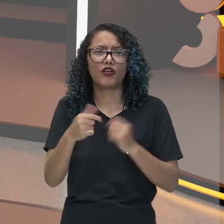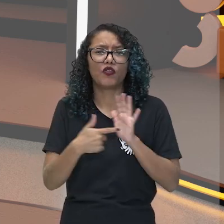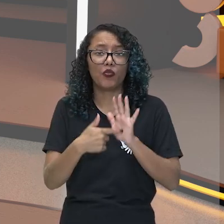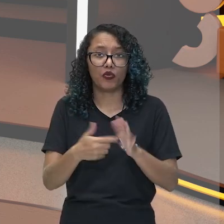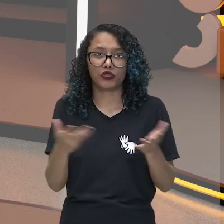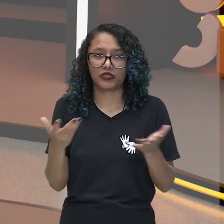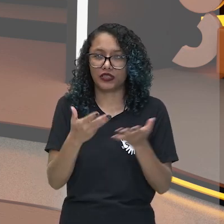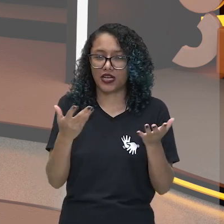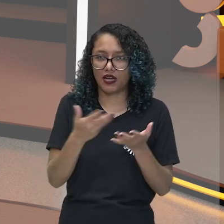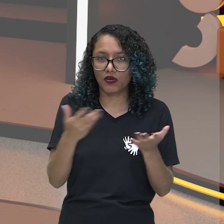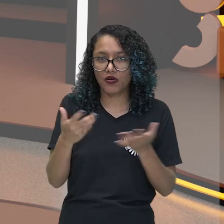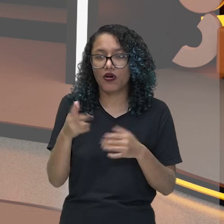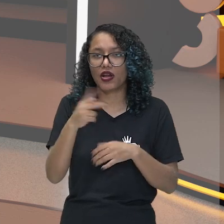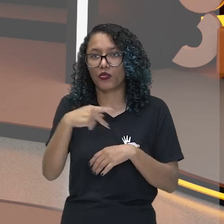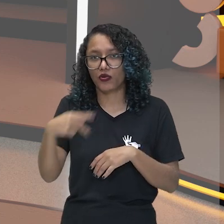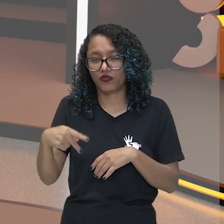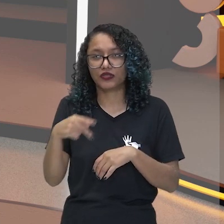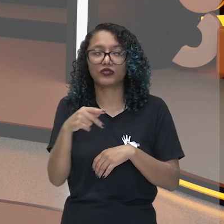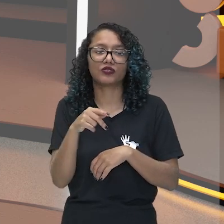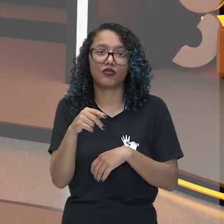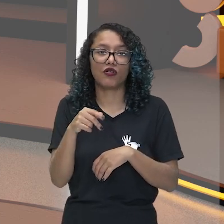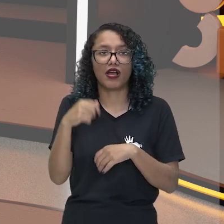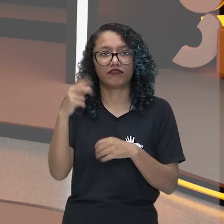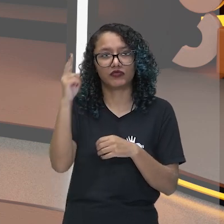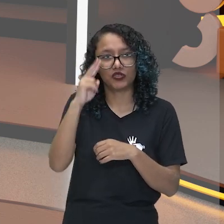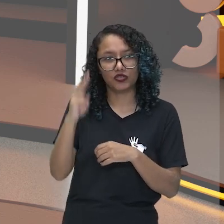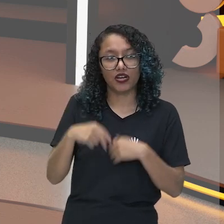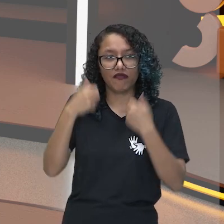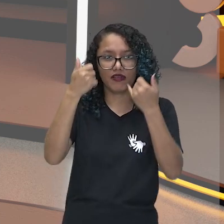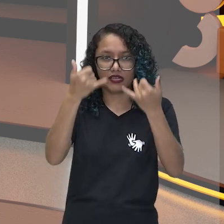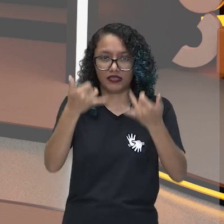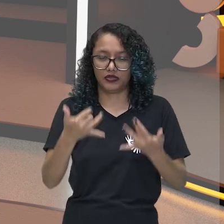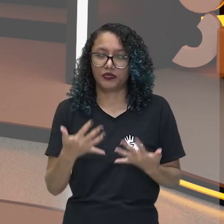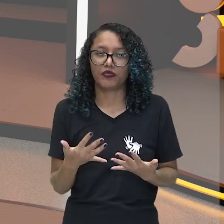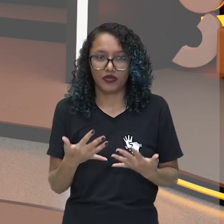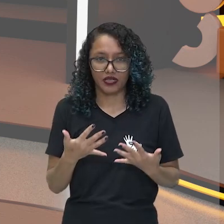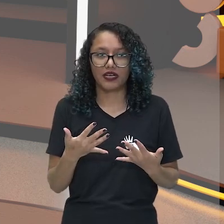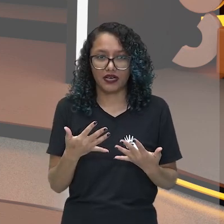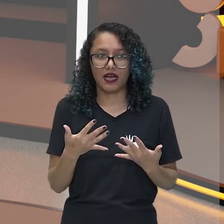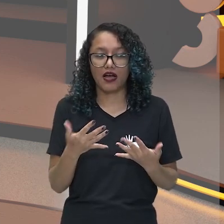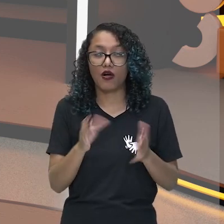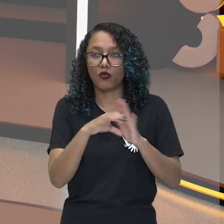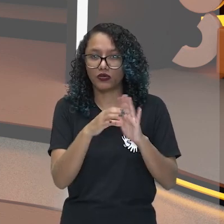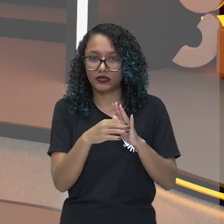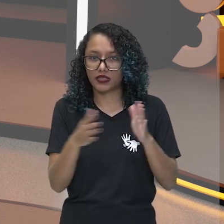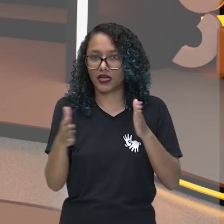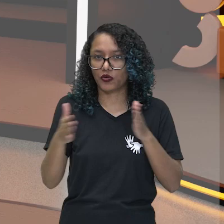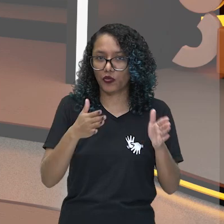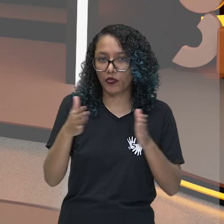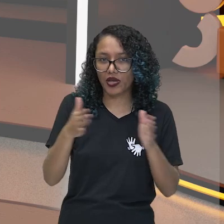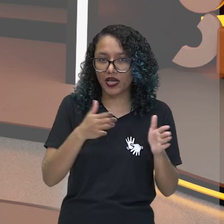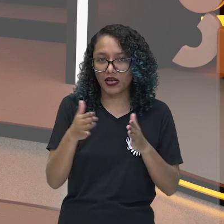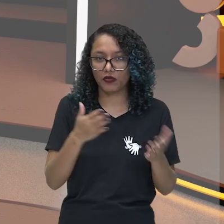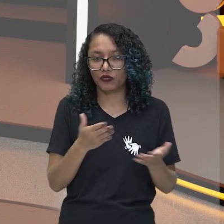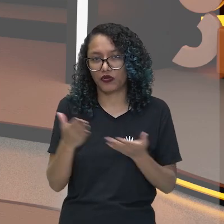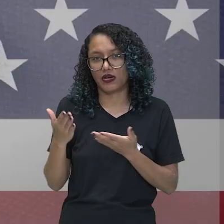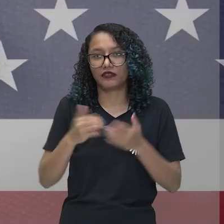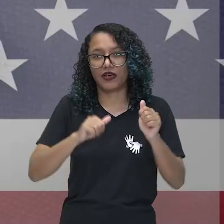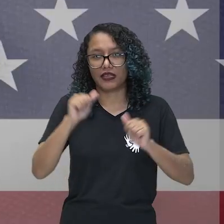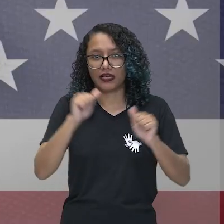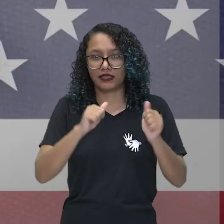assistir as palavras da professora Adriana de História, que vai conseguir definir esse período e a gente analisa as transformações que